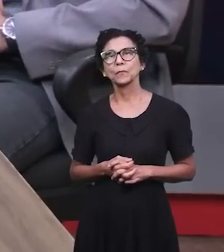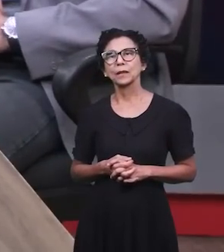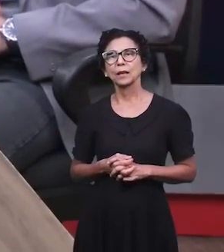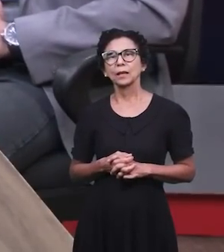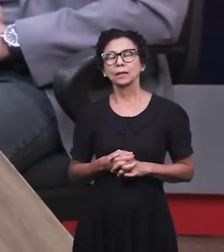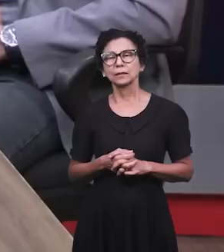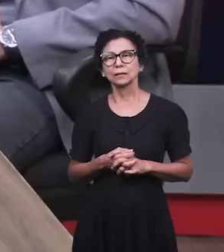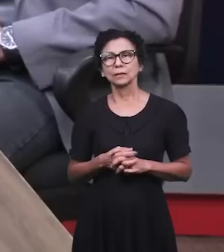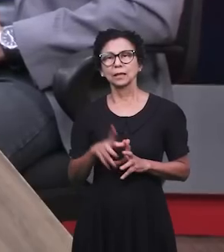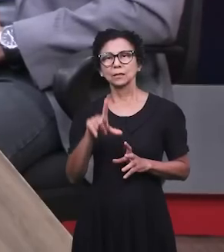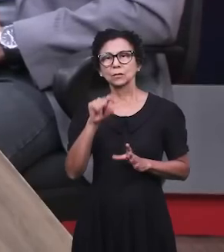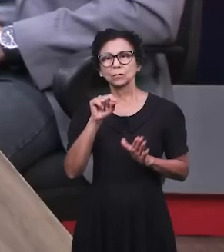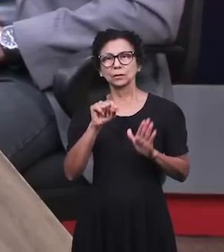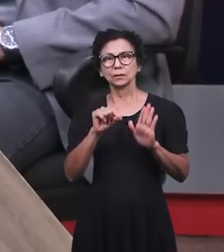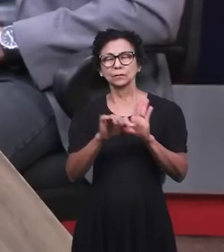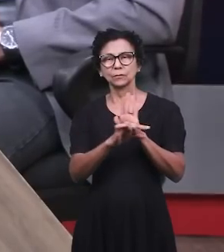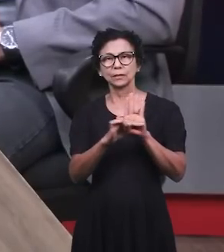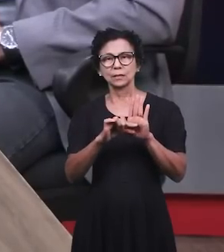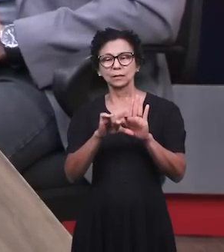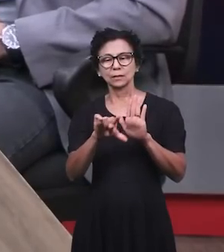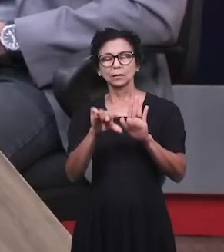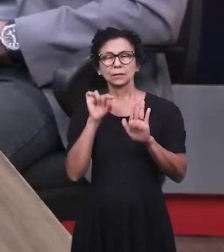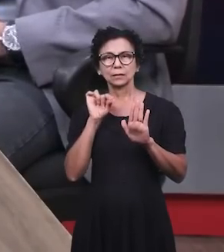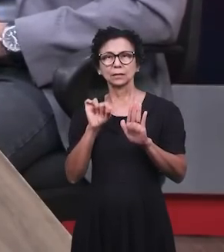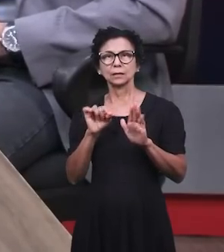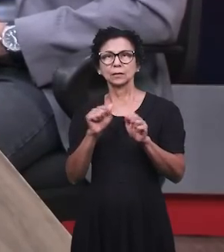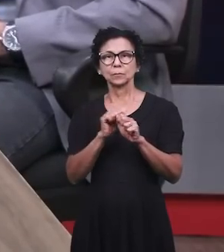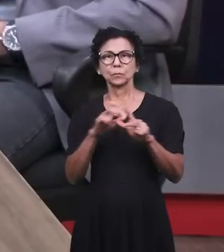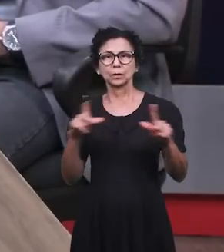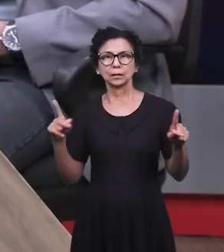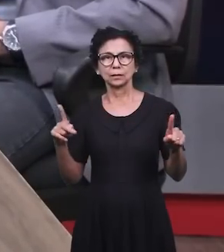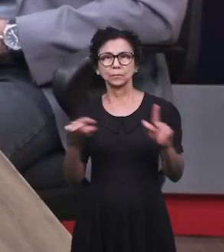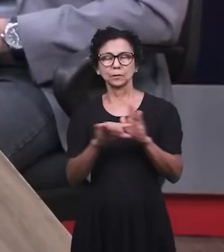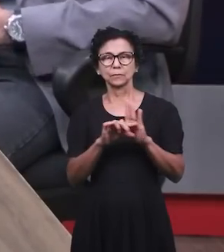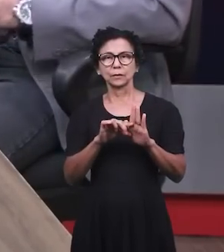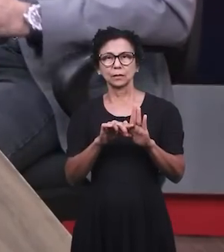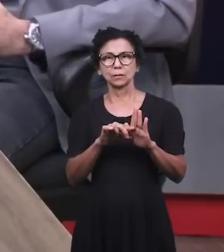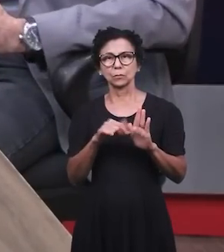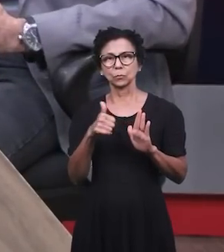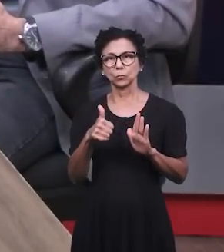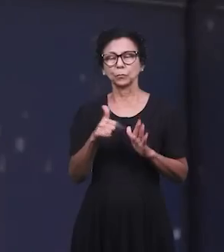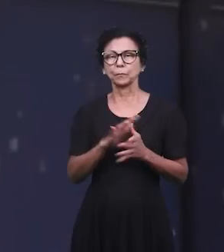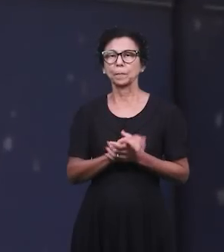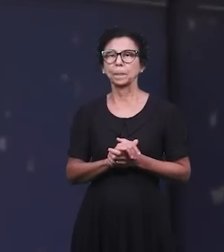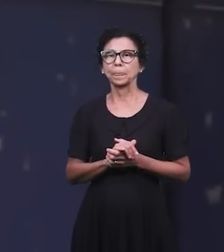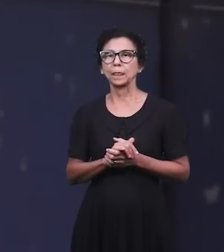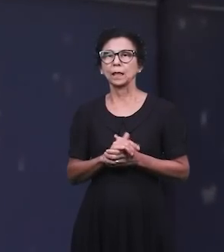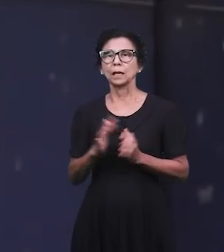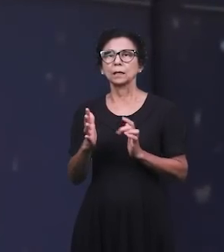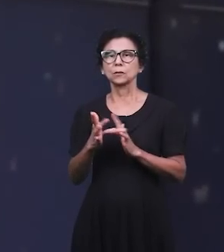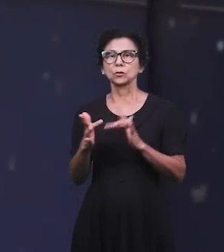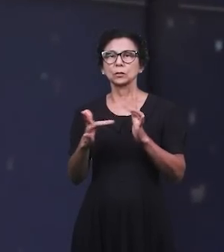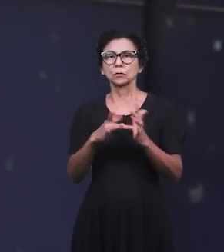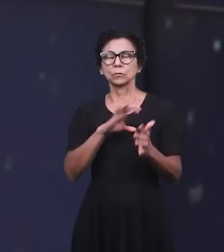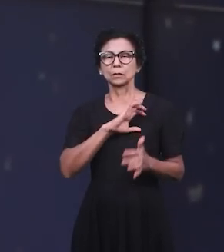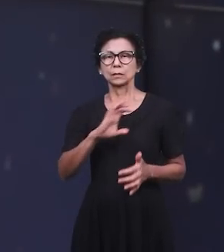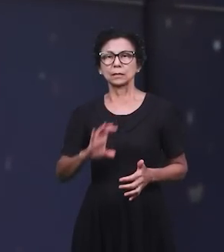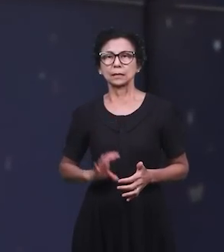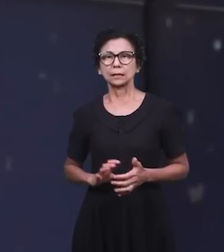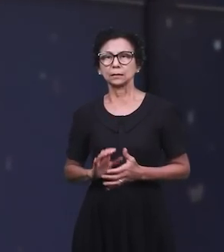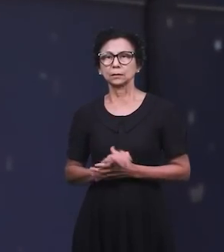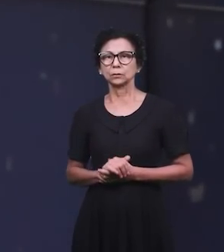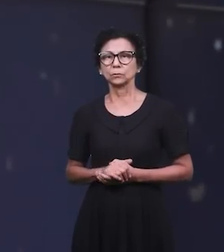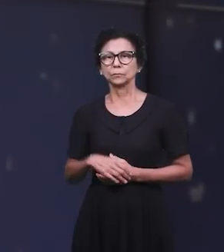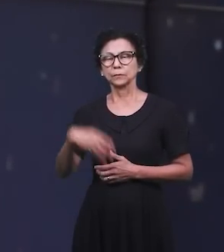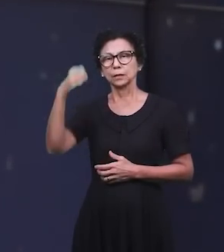separei um versículo aqui, Apocalipse, primeiro verso diz assim: revelação de Jesus Cristo,